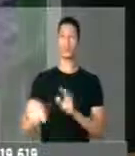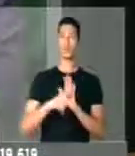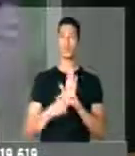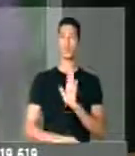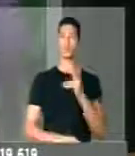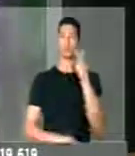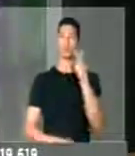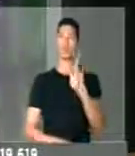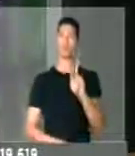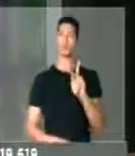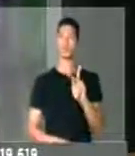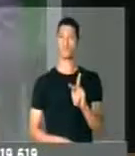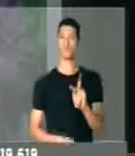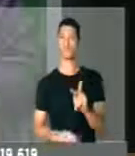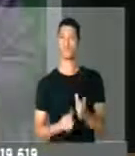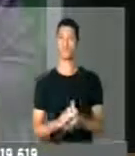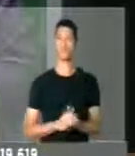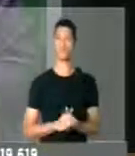para